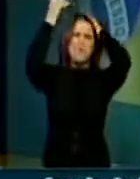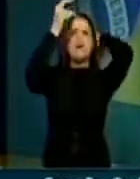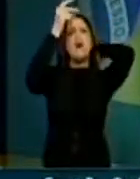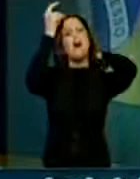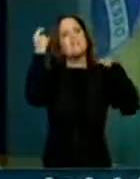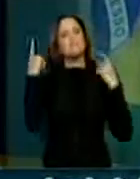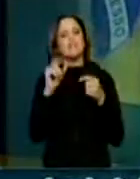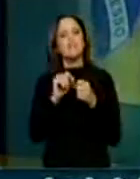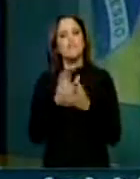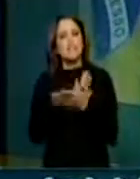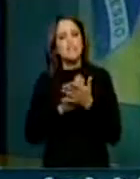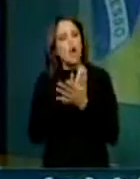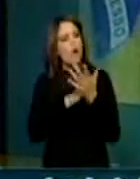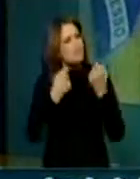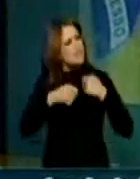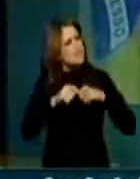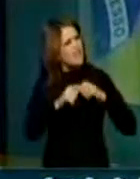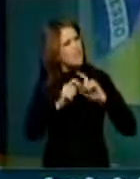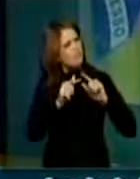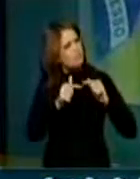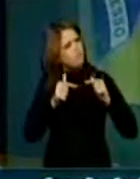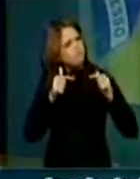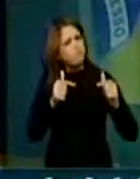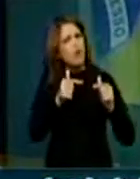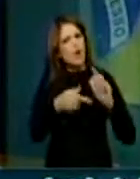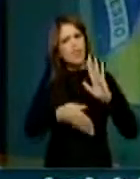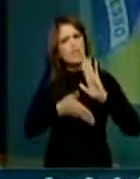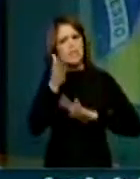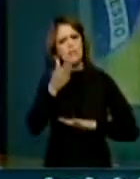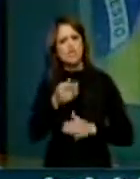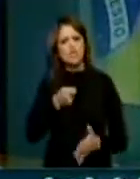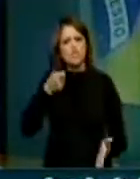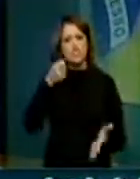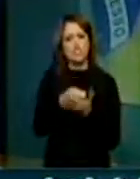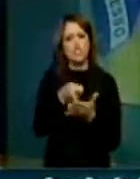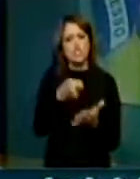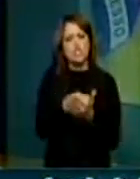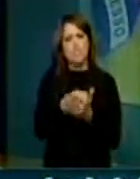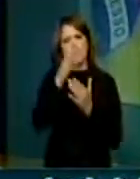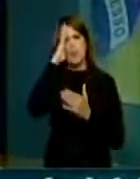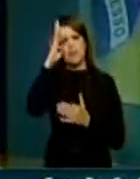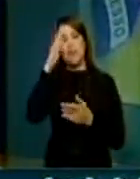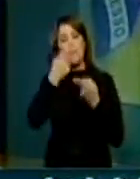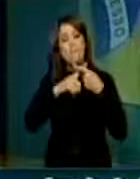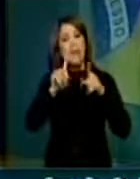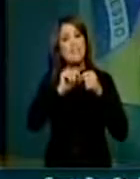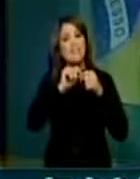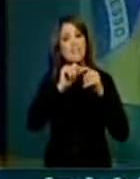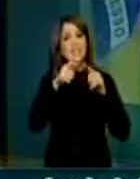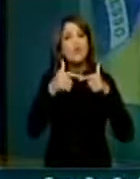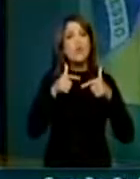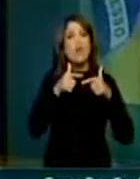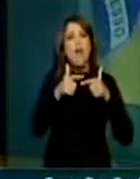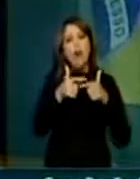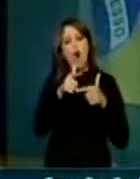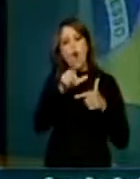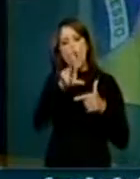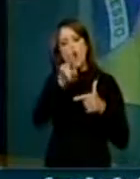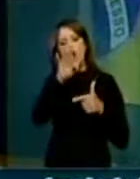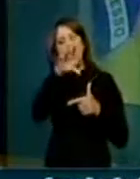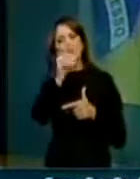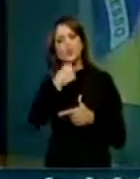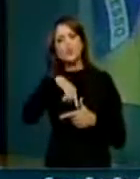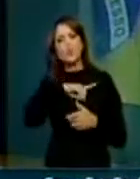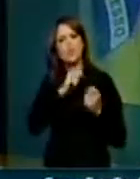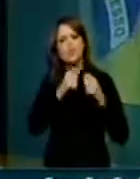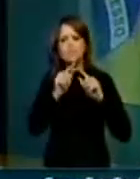sem fazer o luto necessário. Saímos da ditadura militar sem que fosse feito o luto, para que